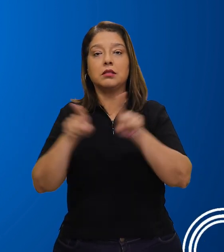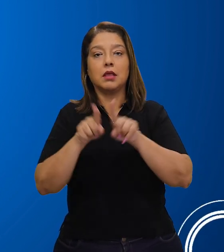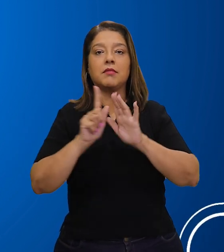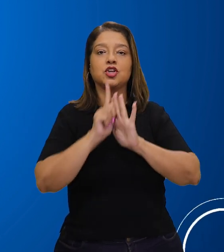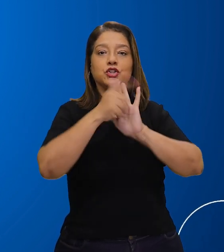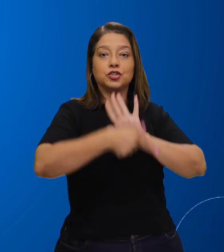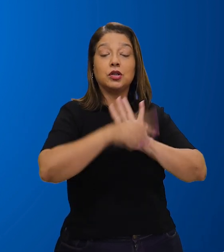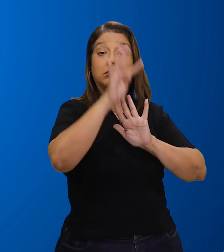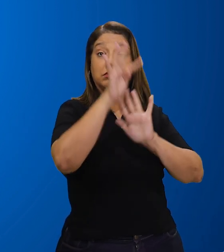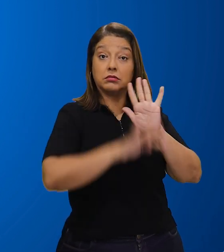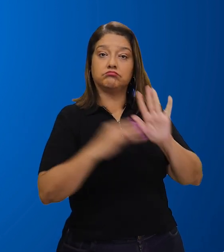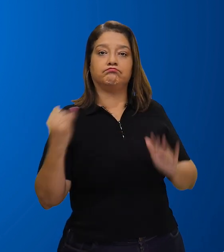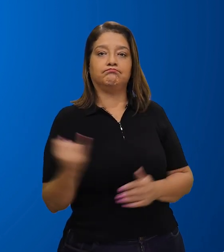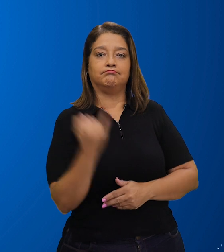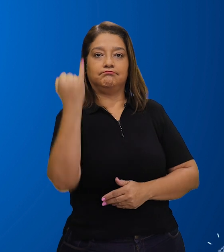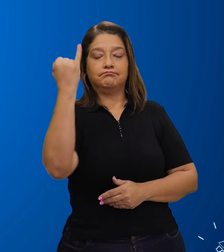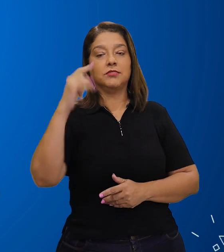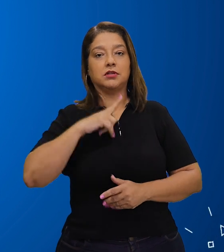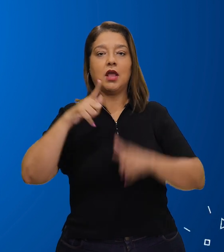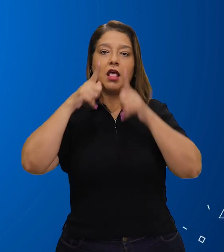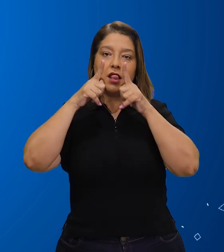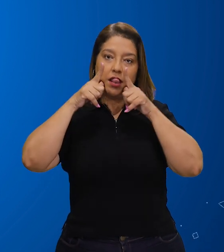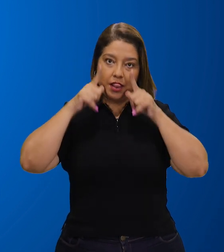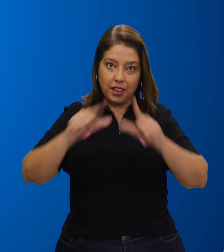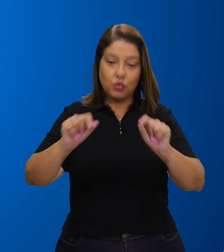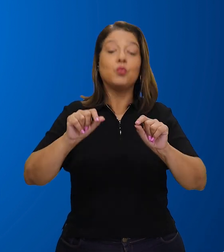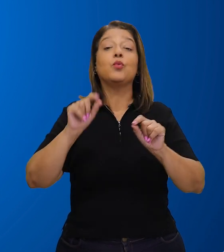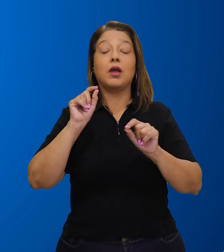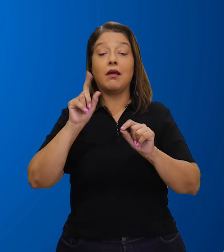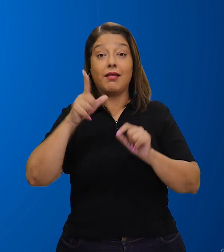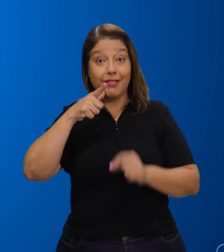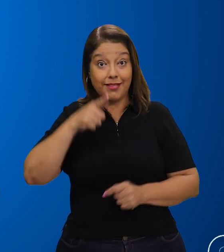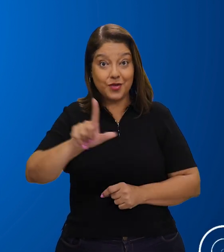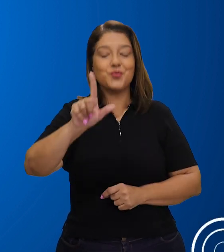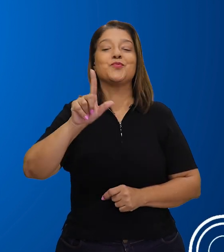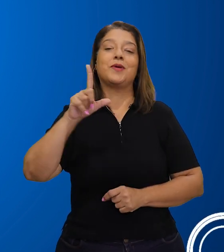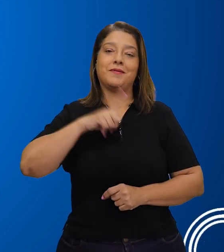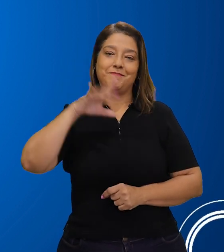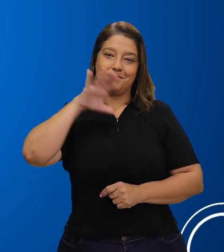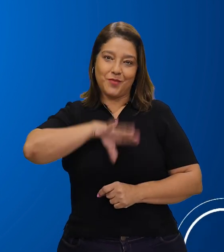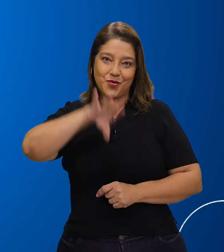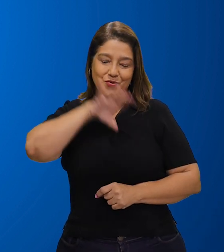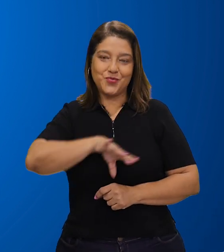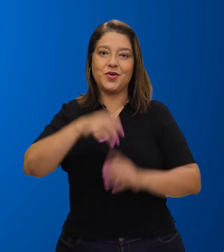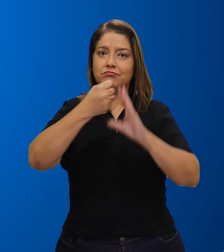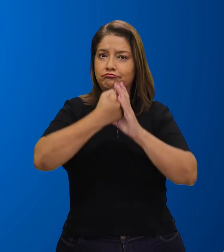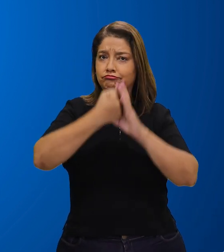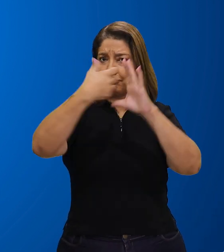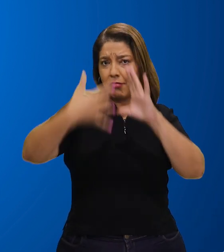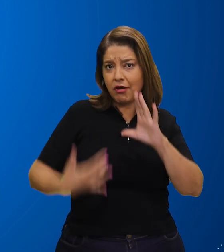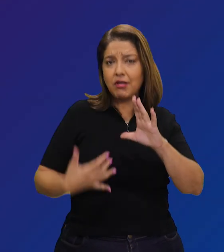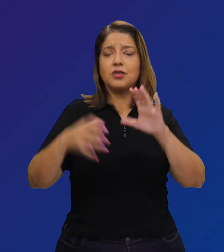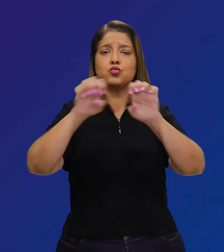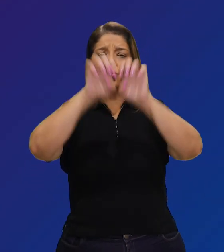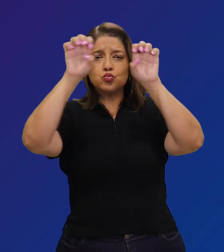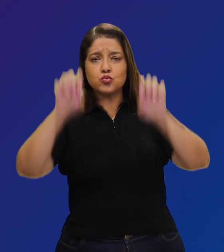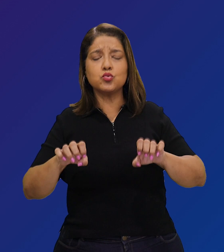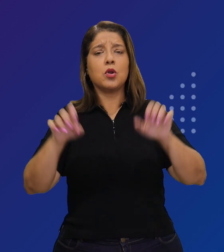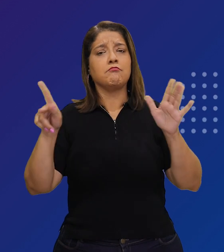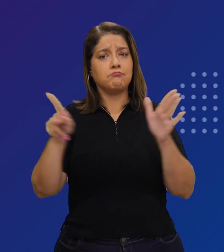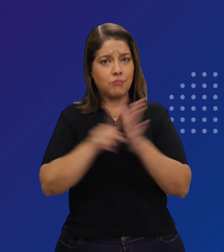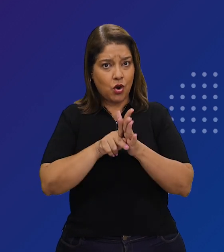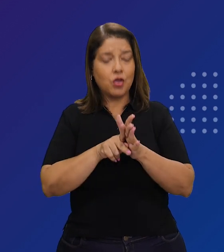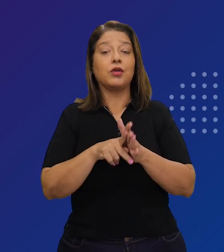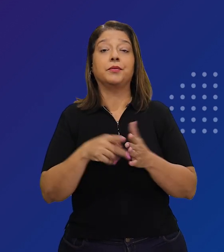gênero textual importante da língua portuguesa, com características e estrutura específica.